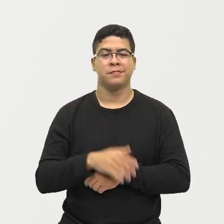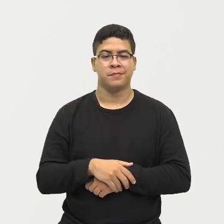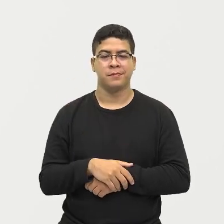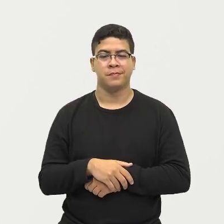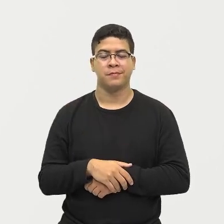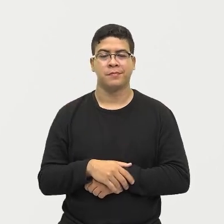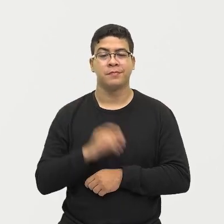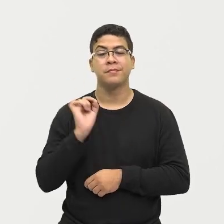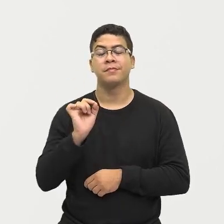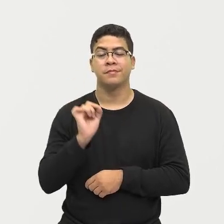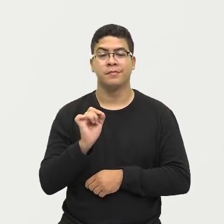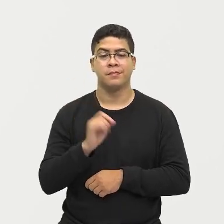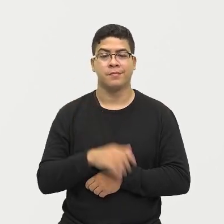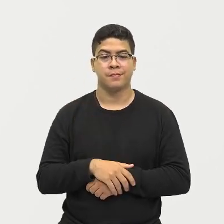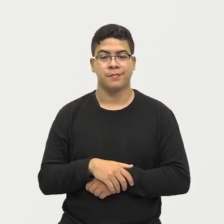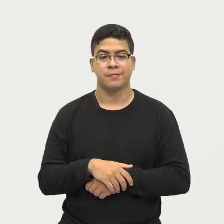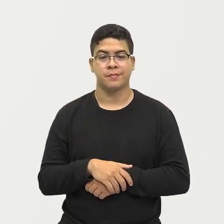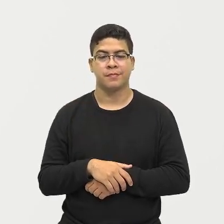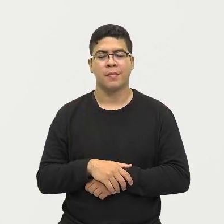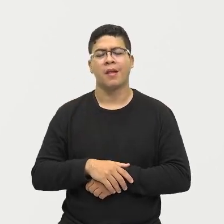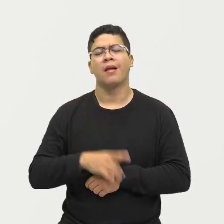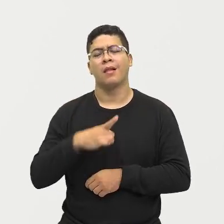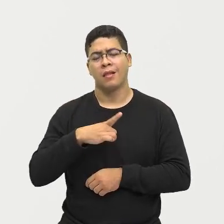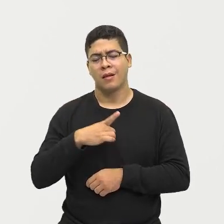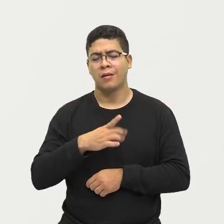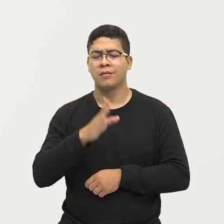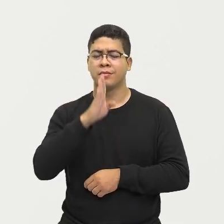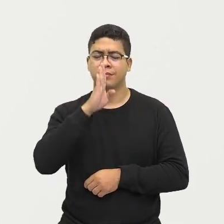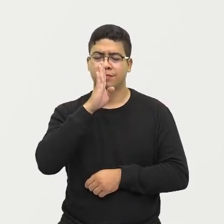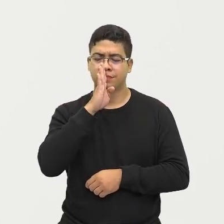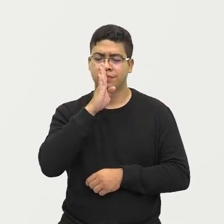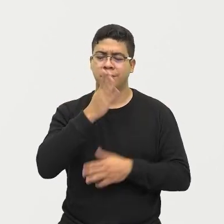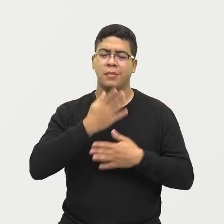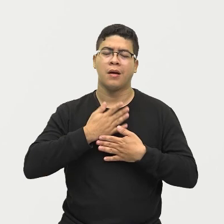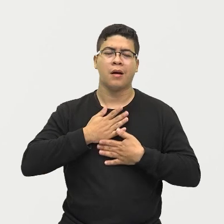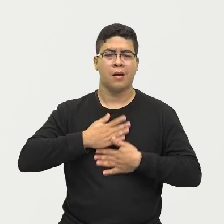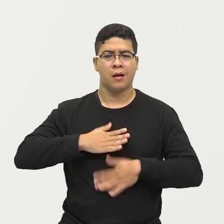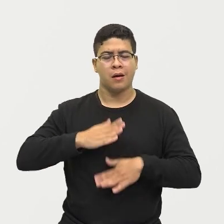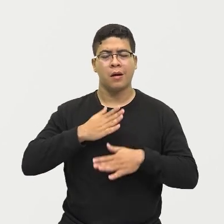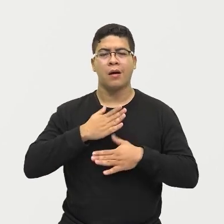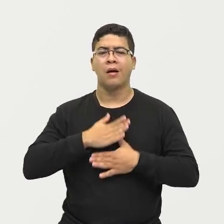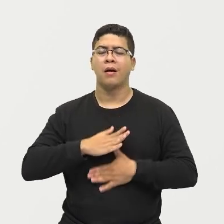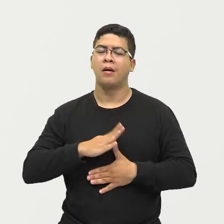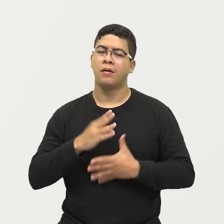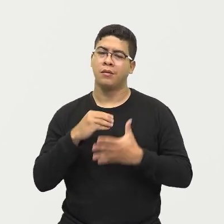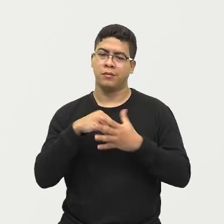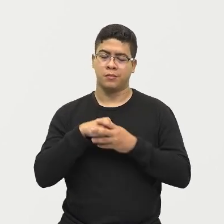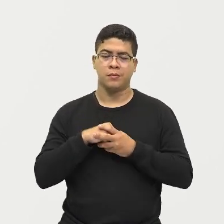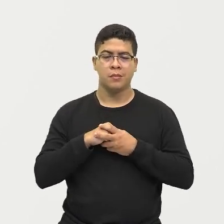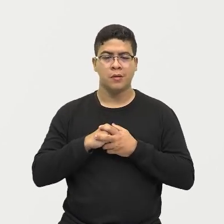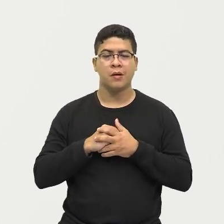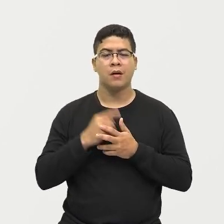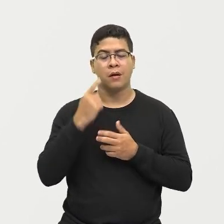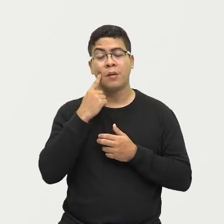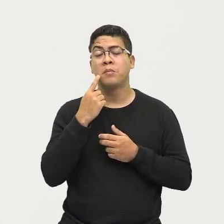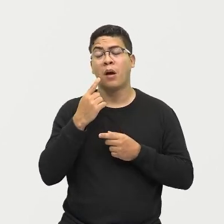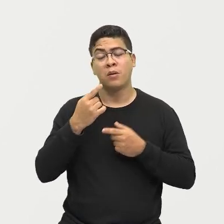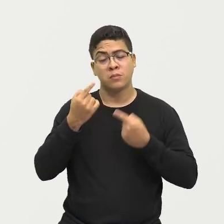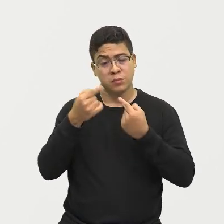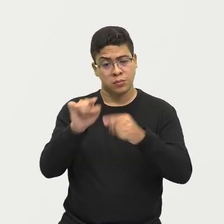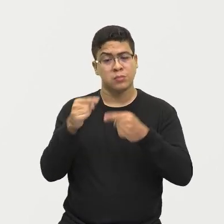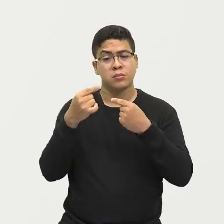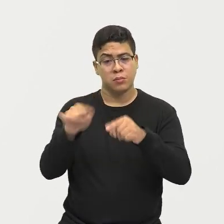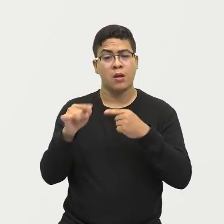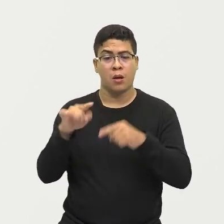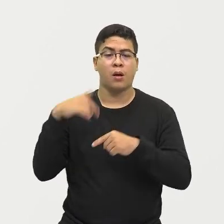que mais? Ele tem uma característica calma e intimista, pontos críticos e políticos que instigam o debate, também é uma